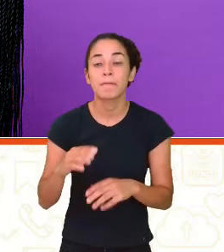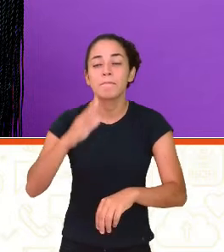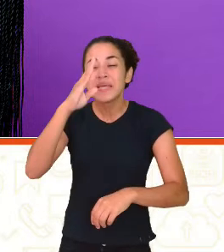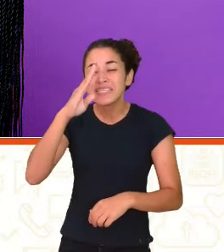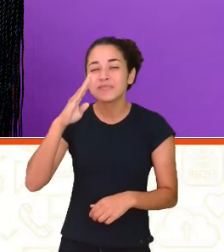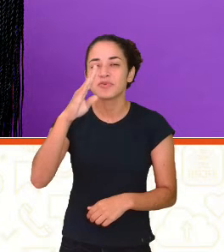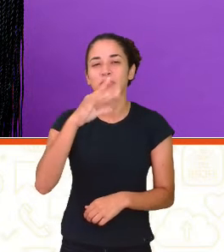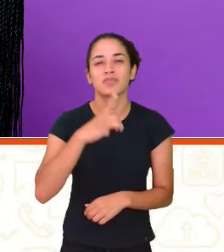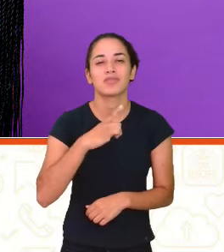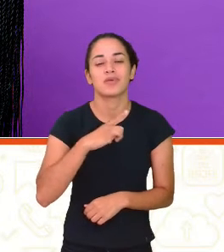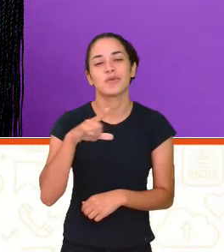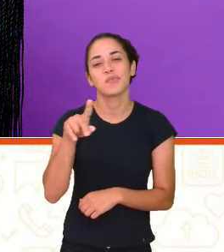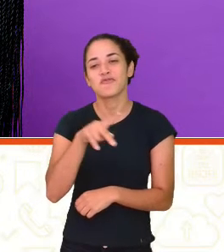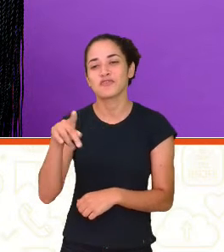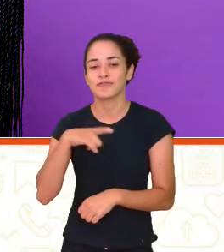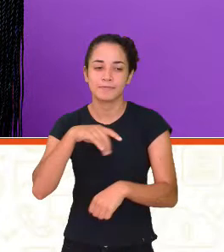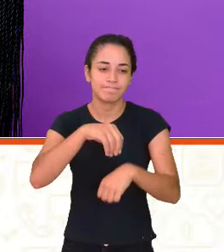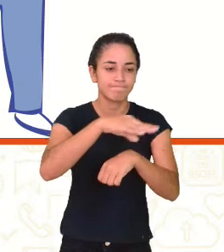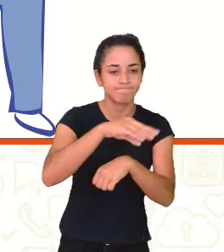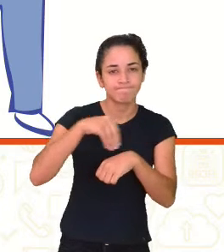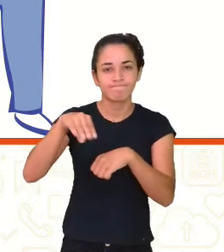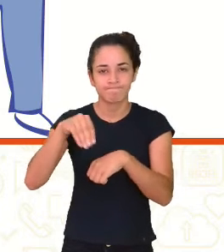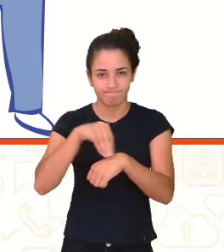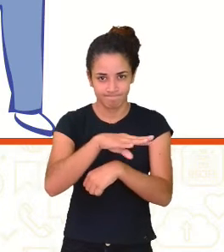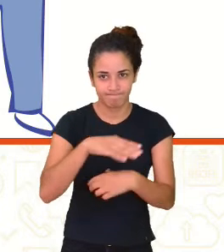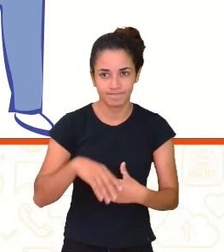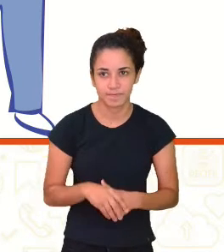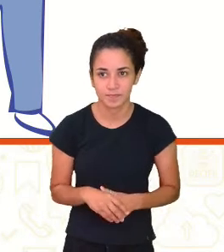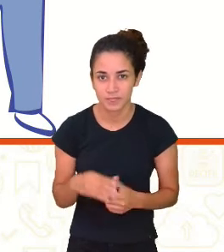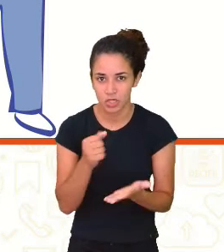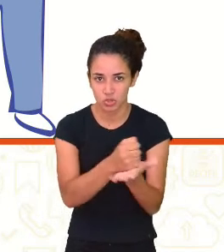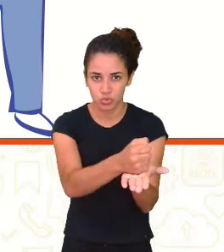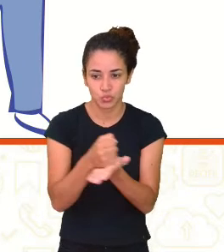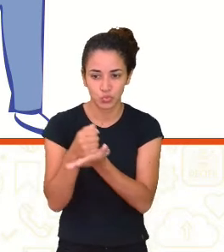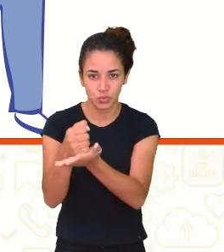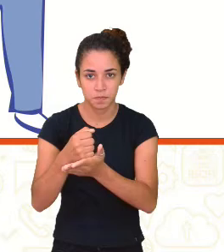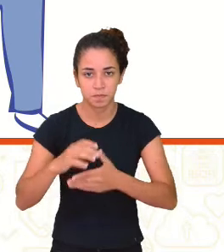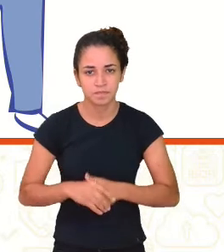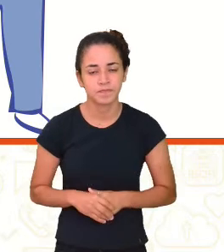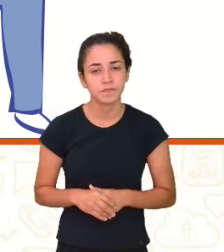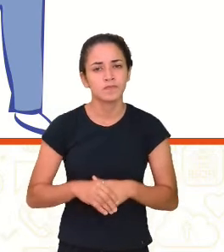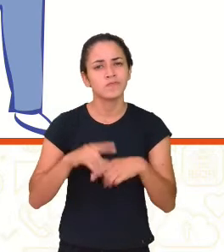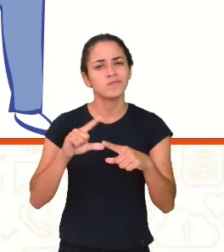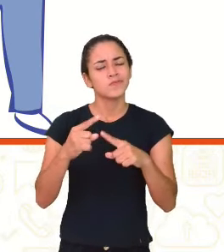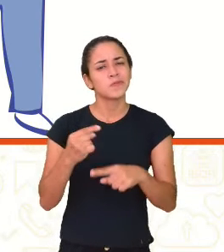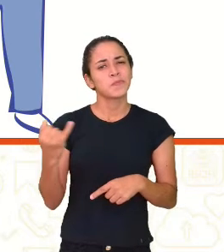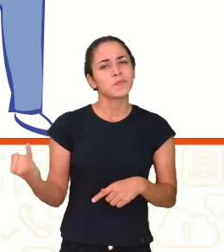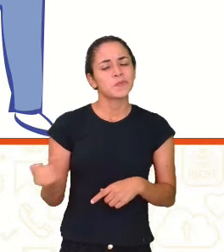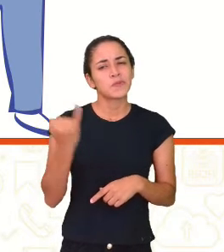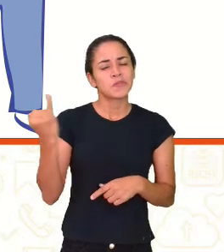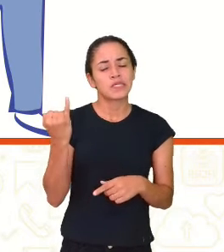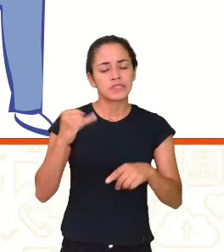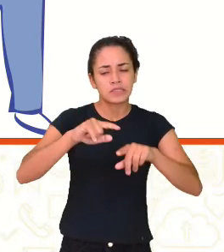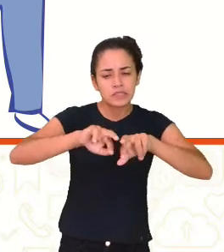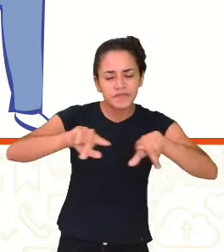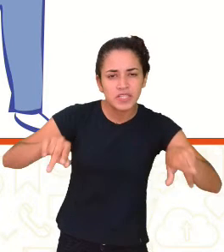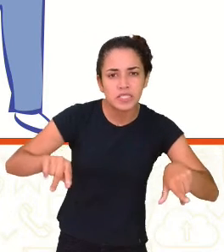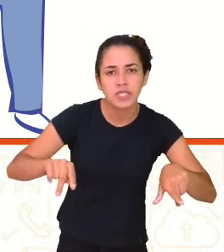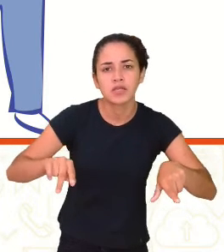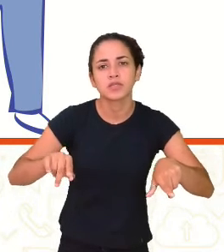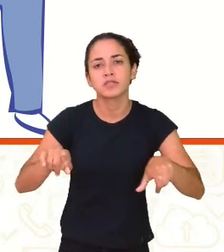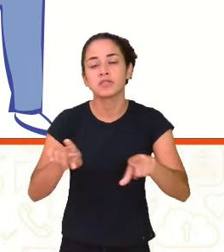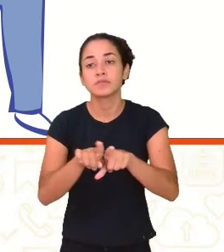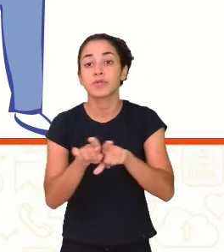está sempre mediando esses conflitos. Mas qual é a importância da diversidade